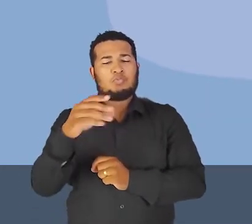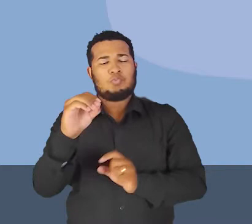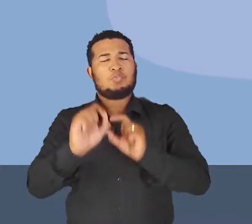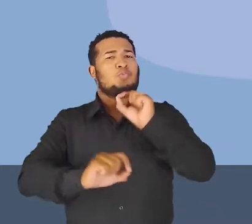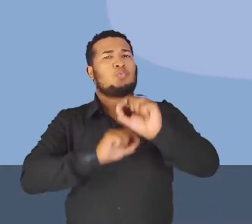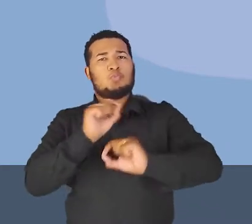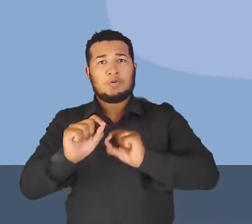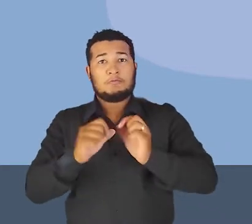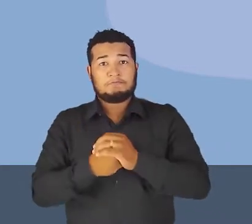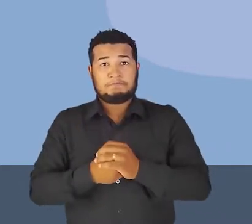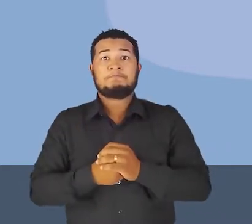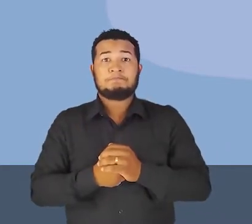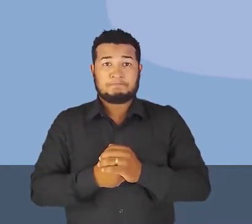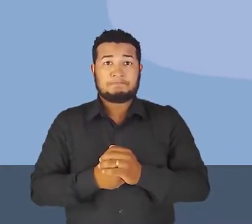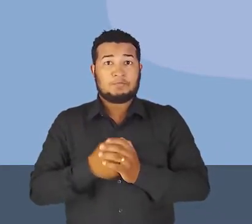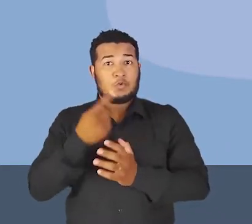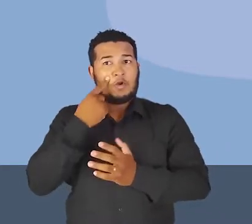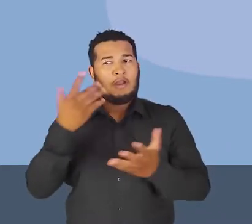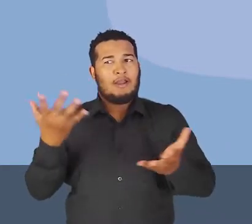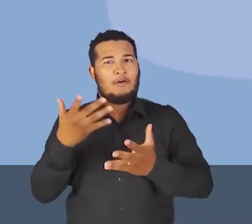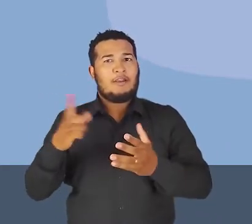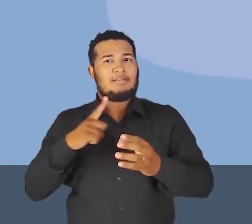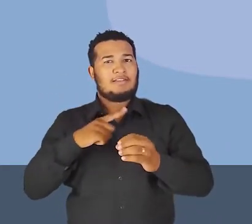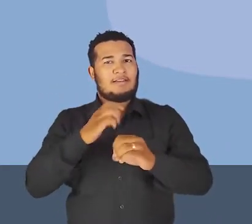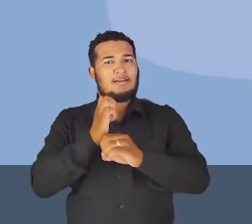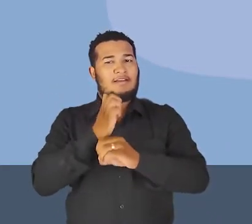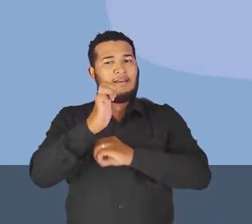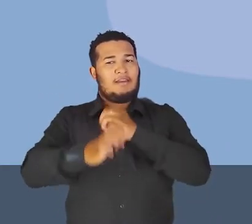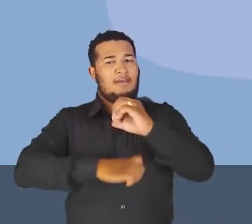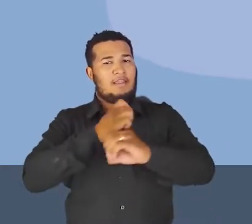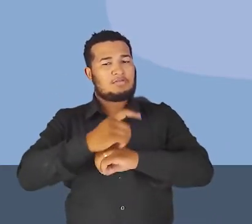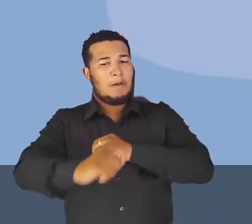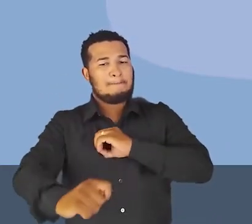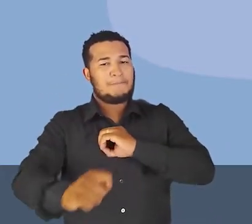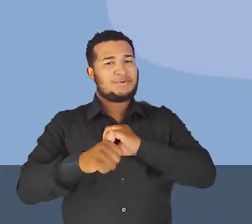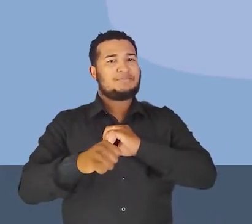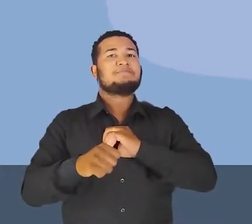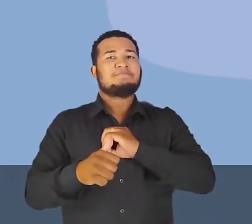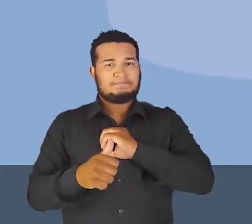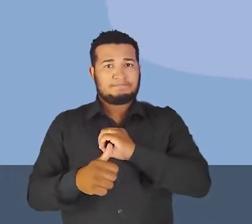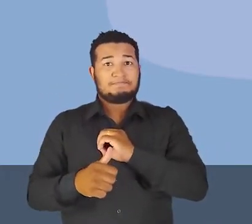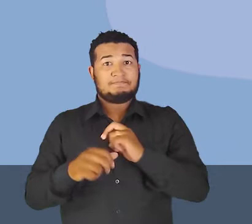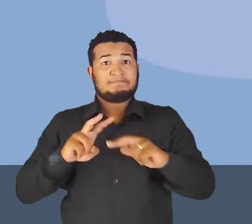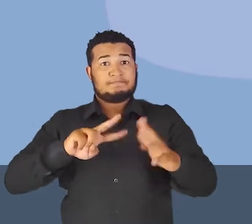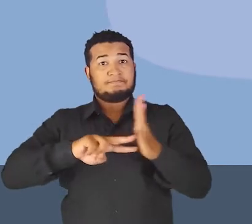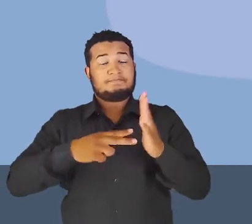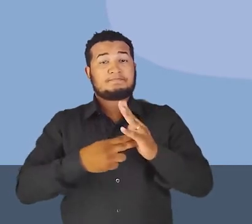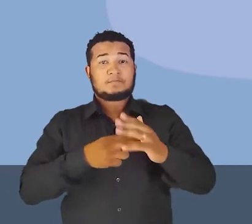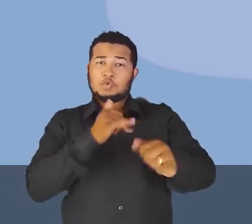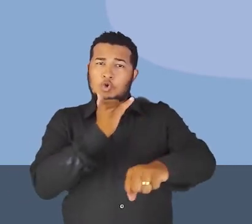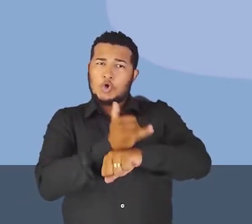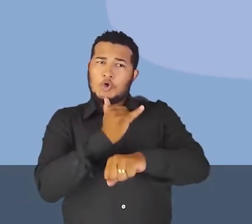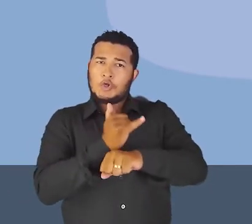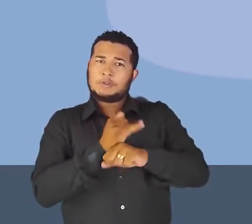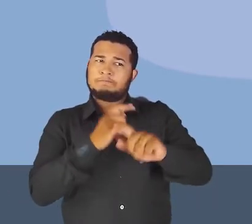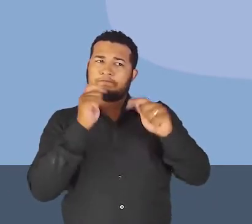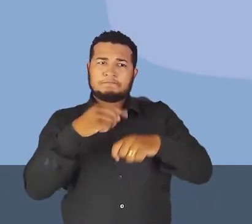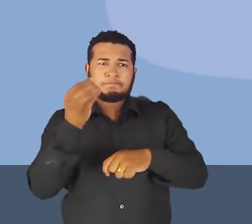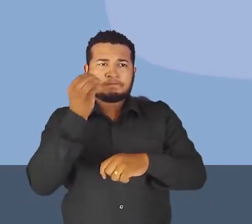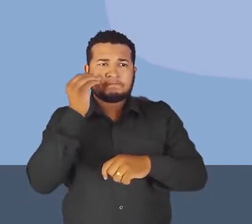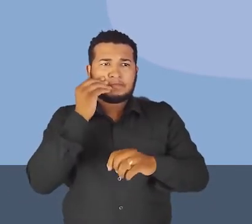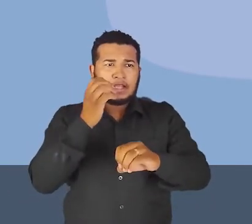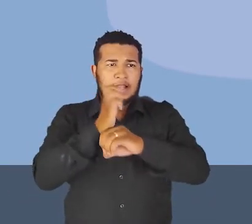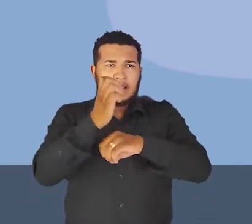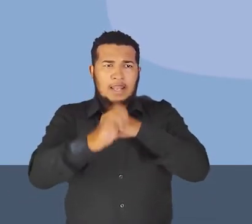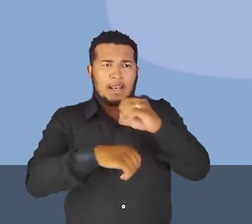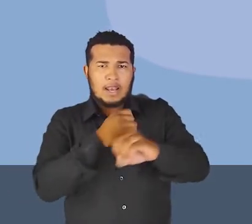Olha o que vai acontecer. Agora eu tenho um ganho de elétrons. Então, o metal da solução, ele tende a capturar